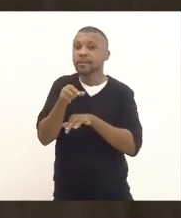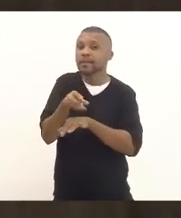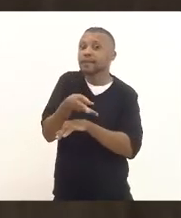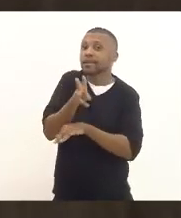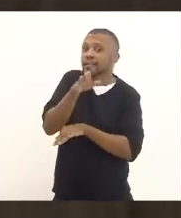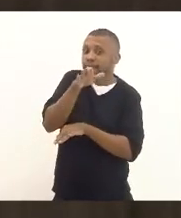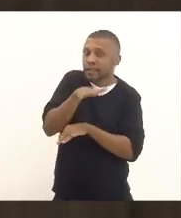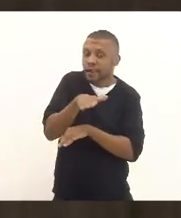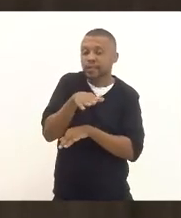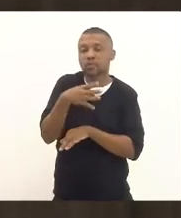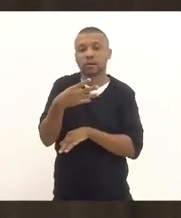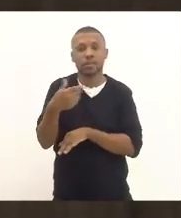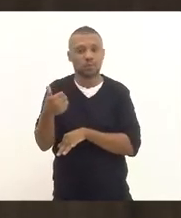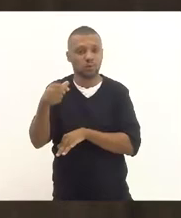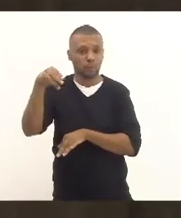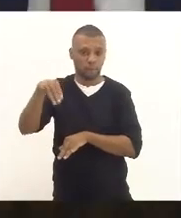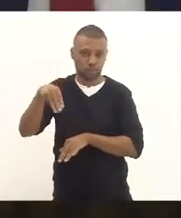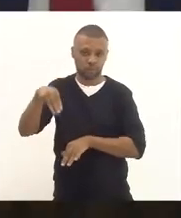15:41